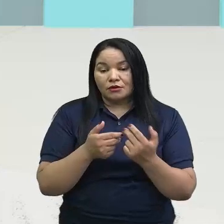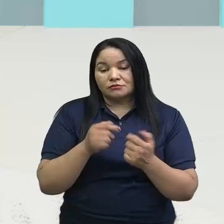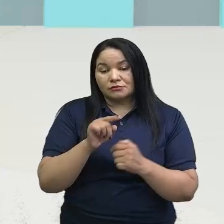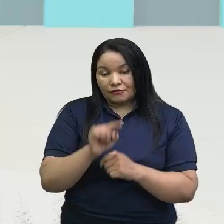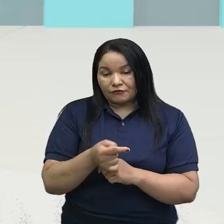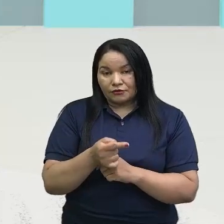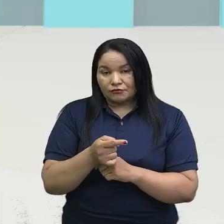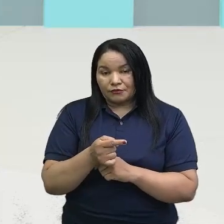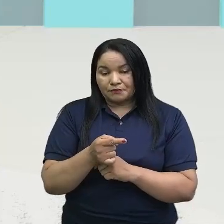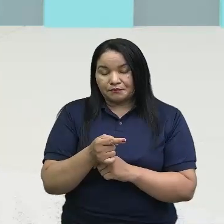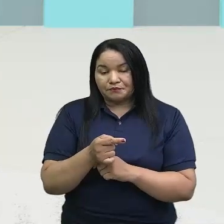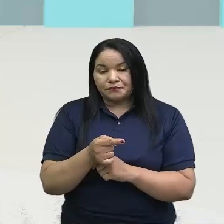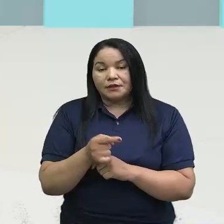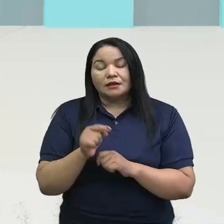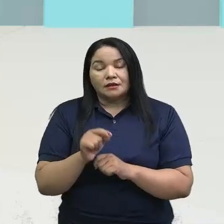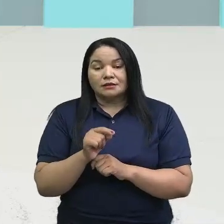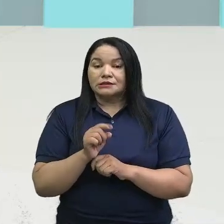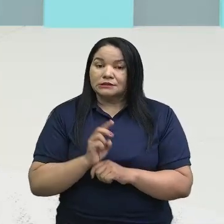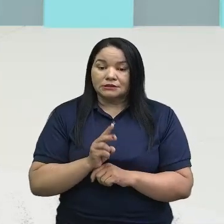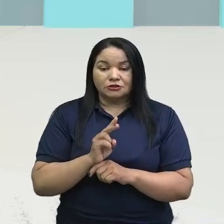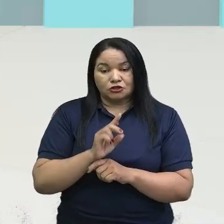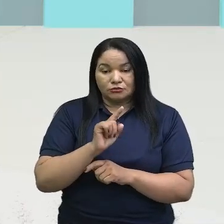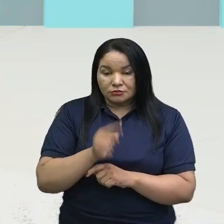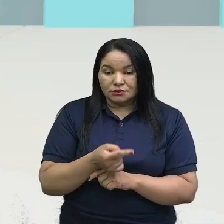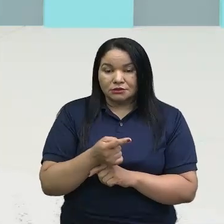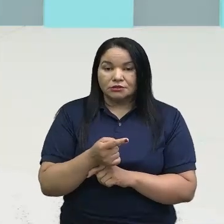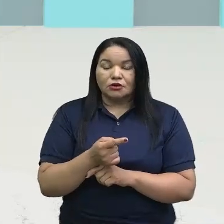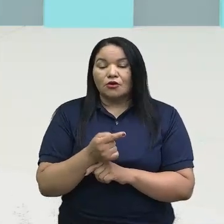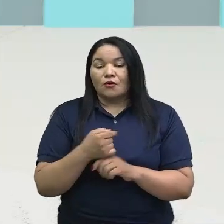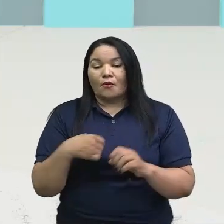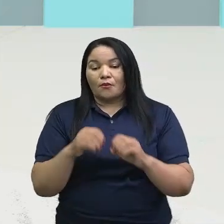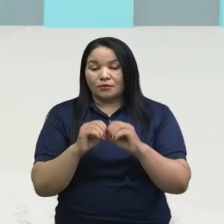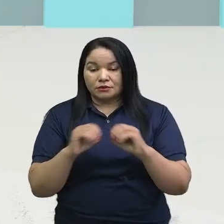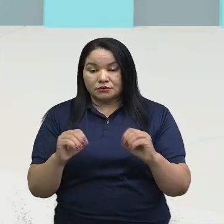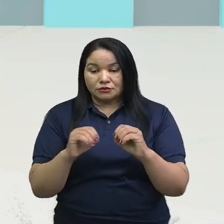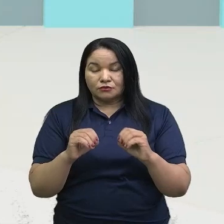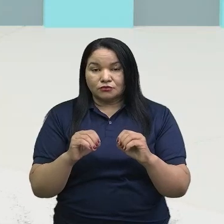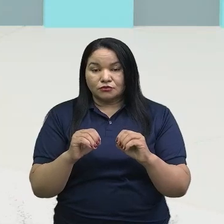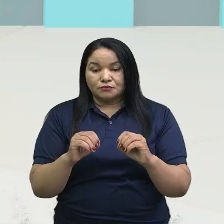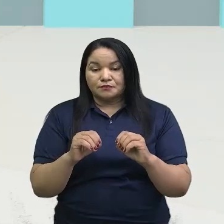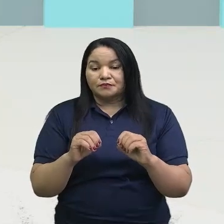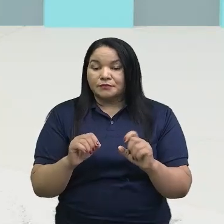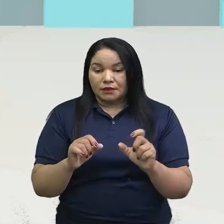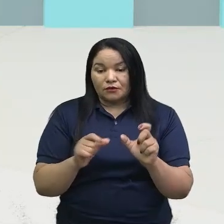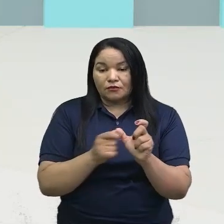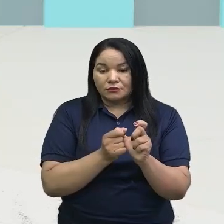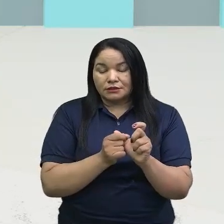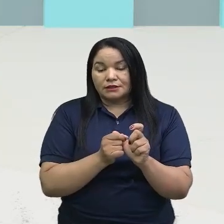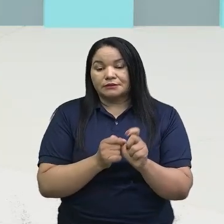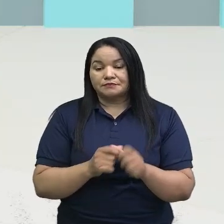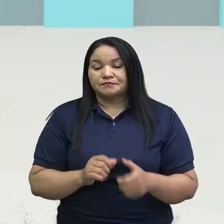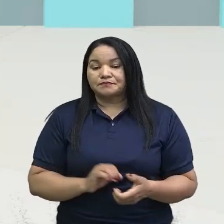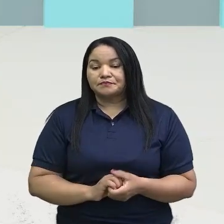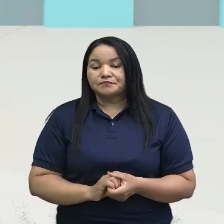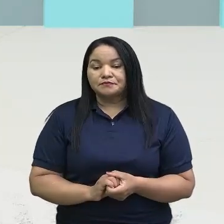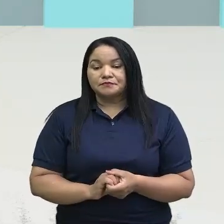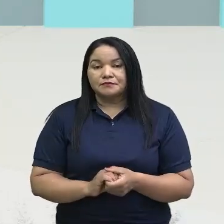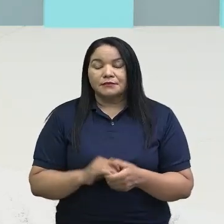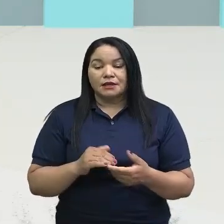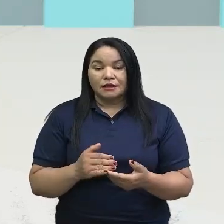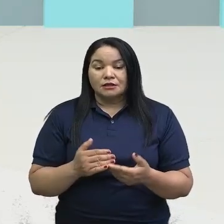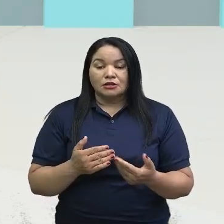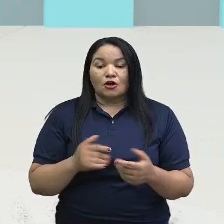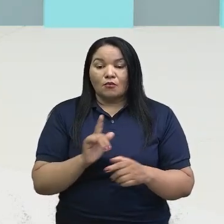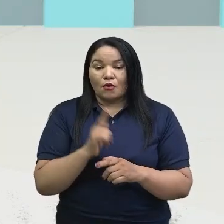vírgula. A vírgula vai estar presente nas orações coordenadas assindéticas. E nas